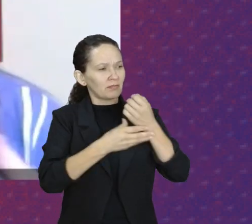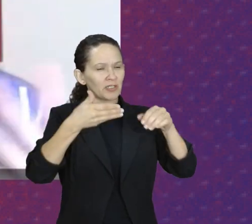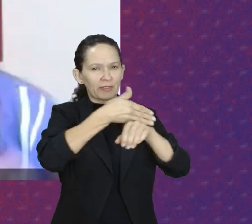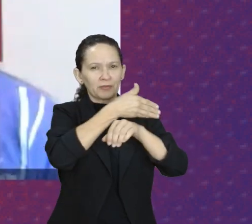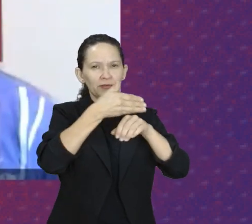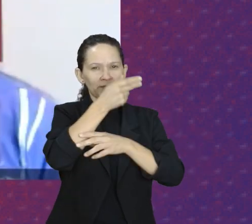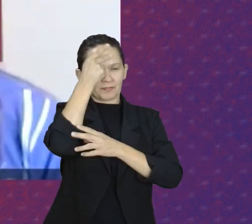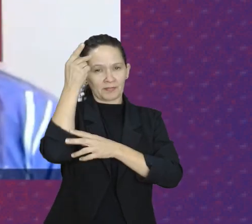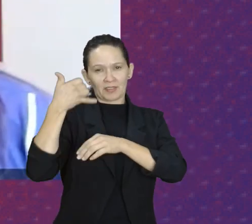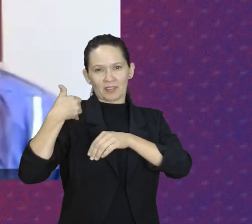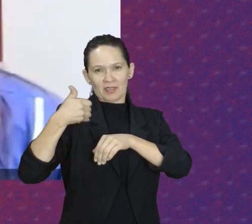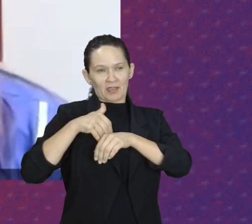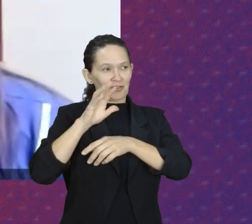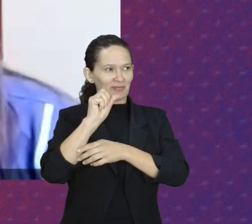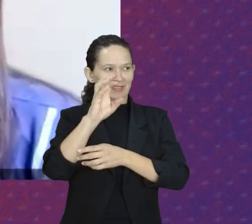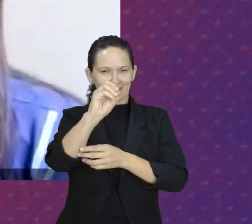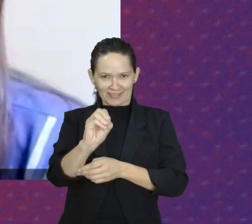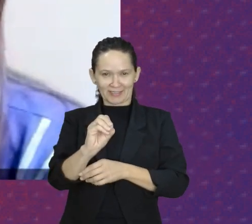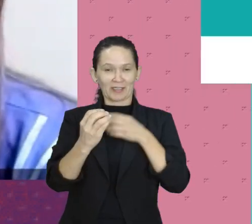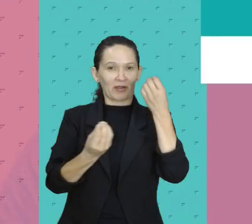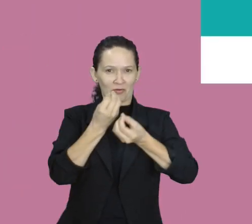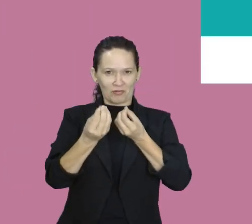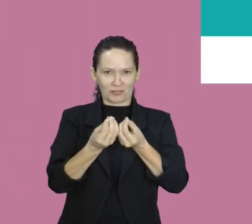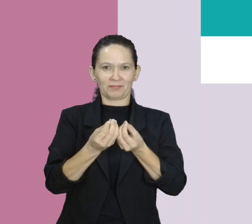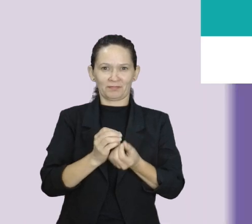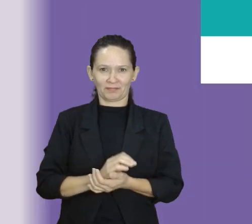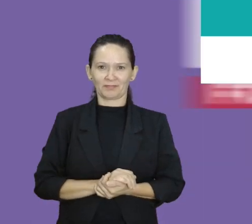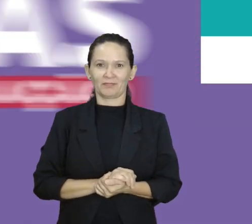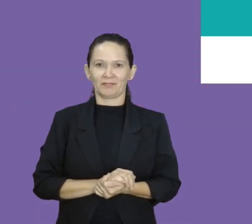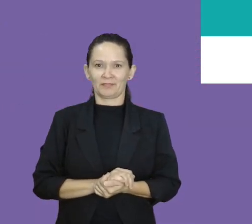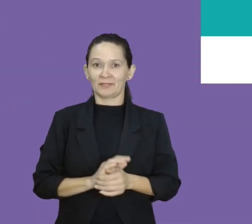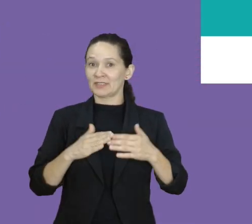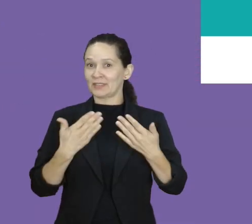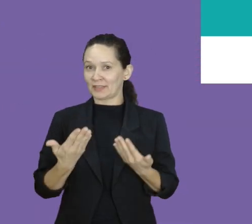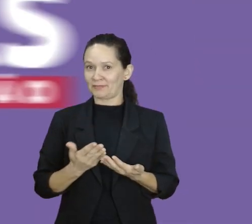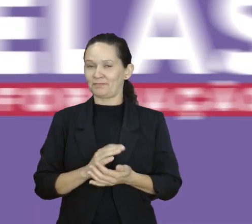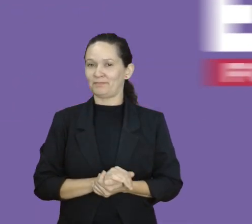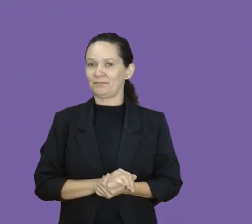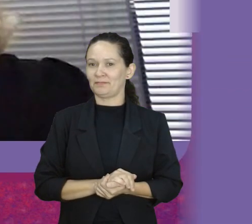idosas, inclusive na formatação, né, da política? Então, Selma,